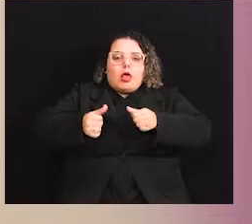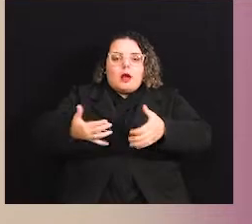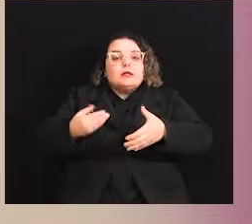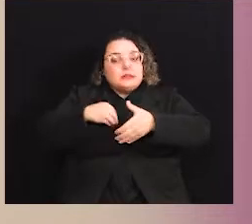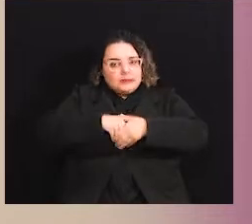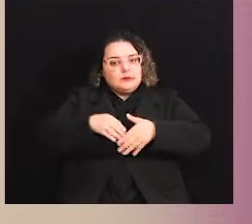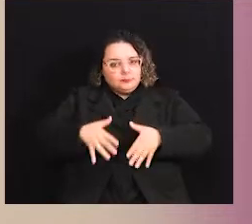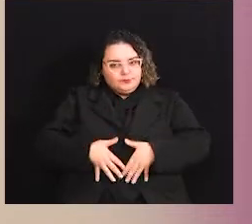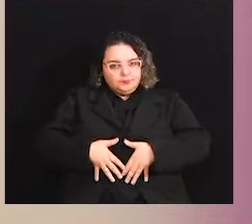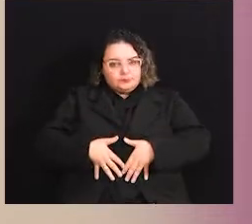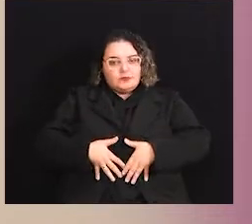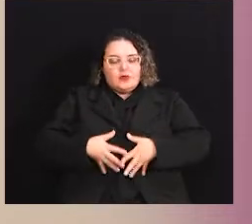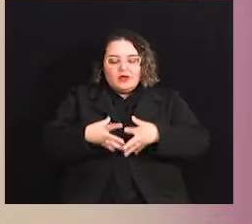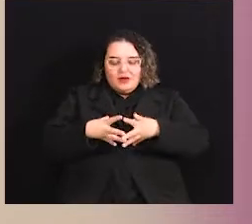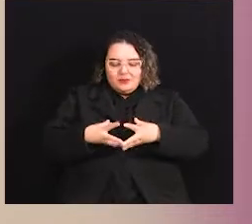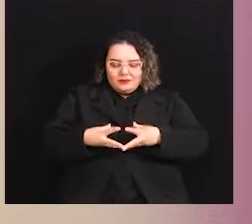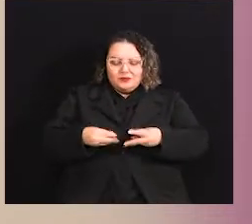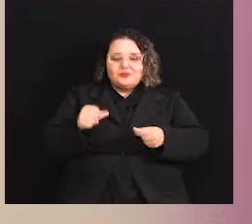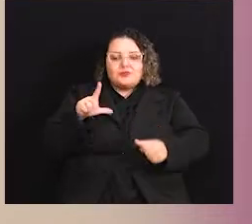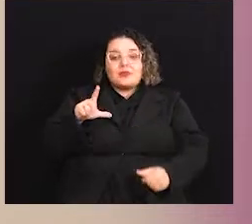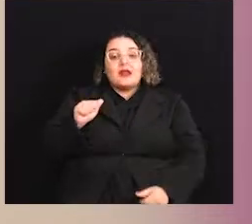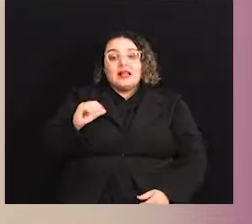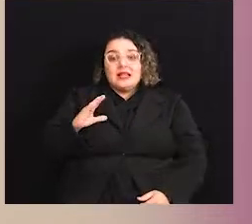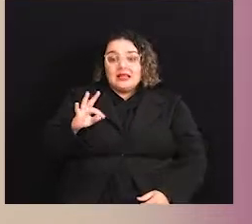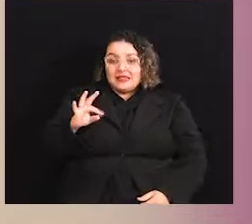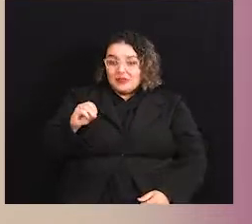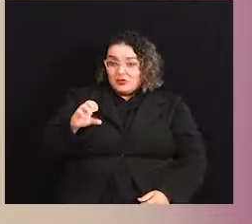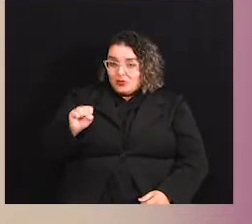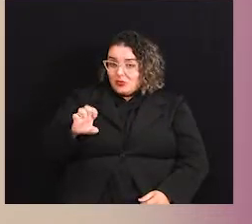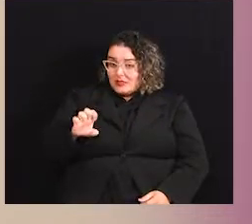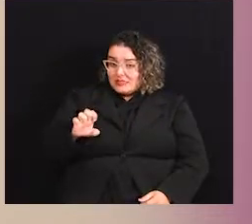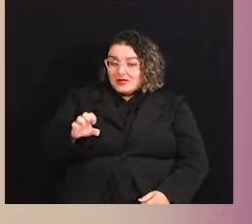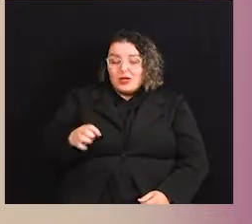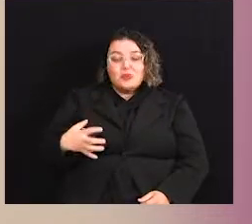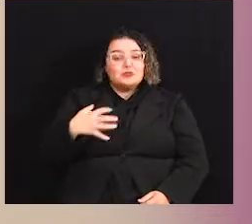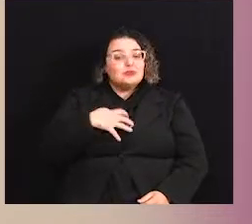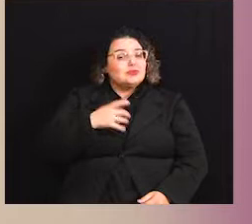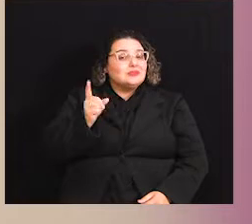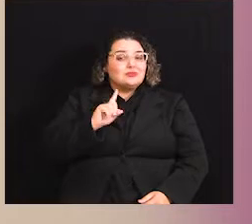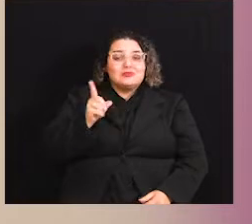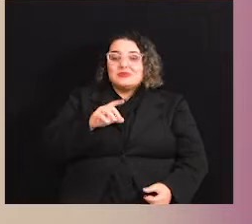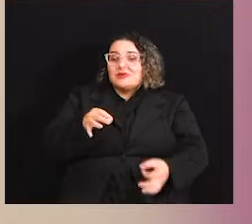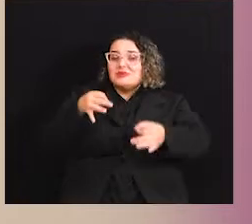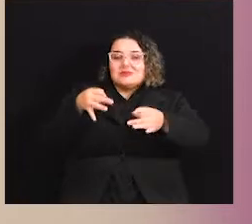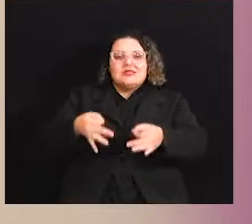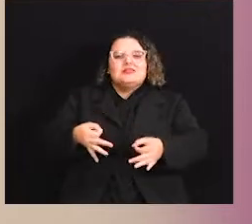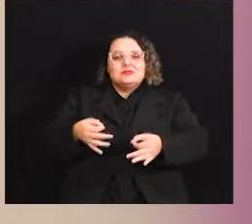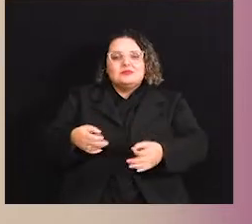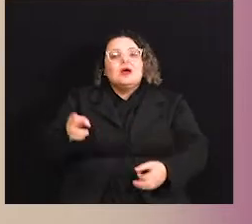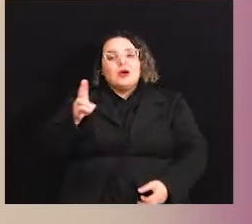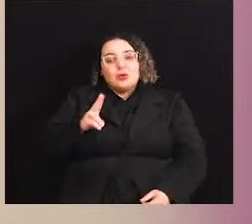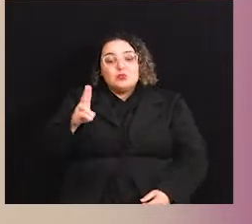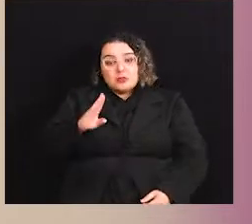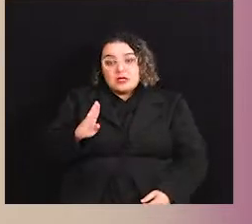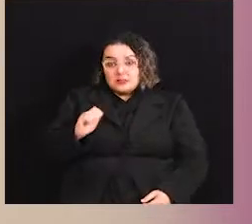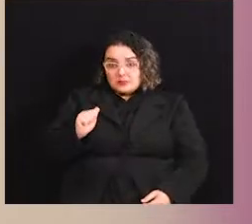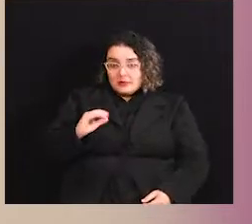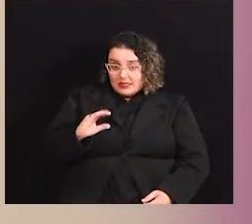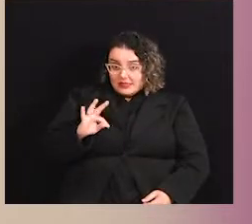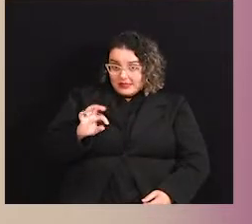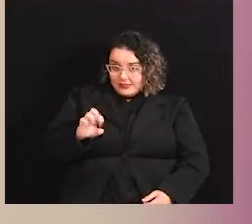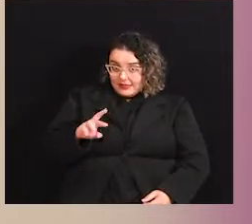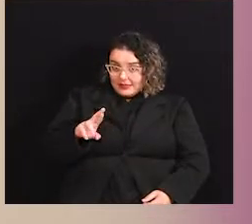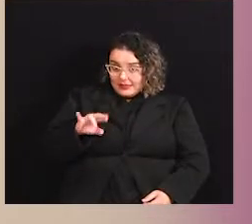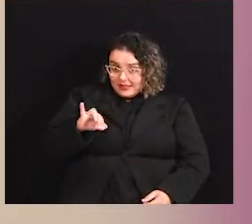gente acaba digerindo a lactose por maneiras que não são as maneiras mais adequadas. Então, a gente usa as bactérias do